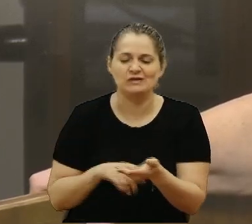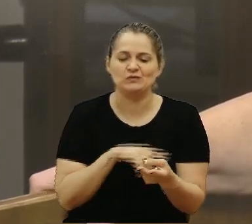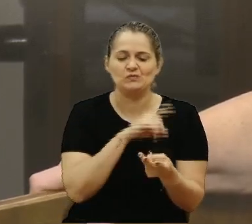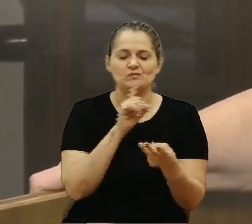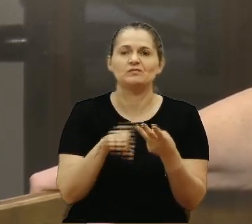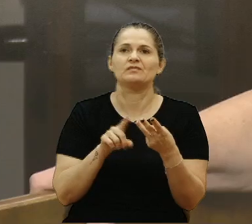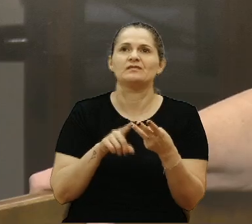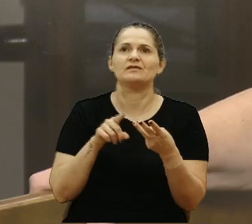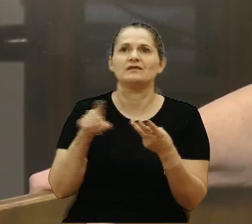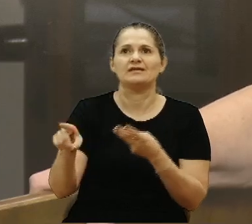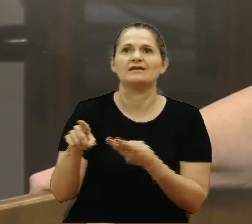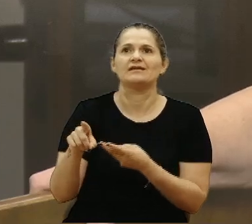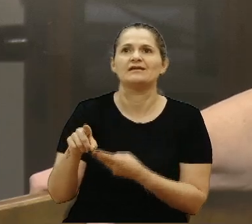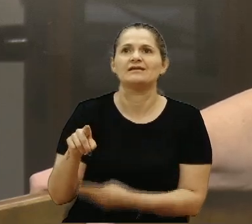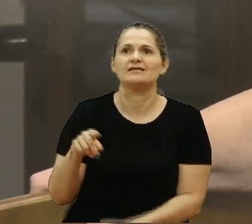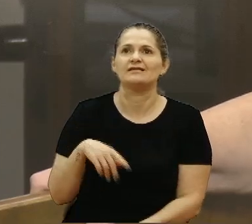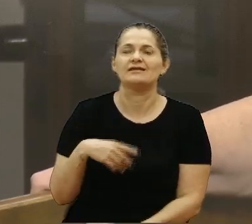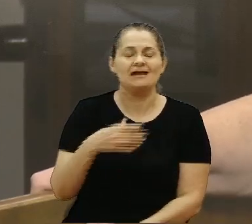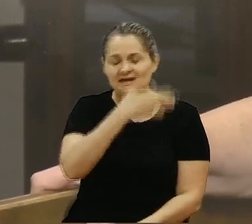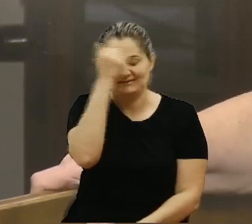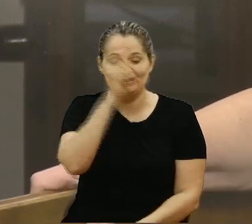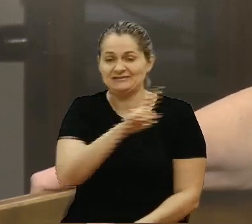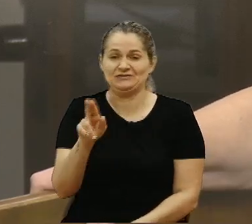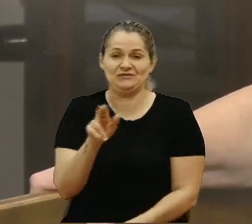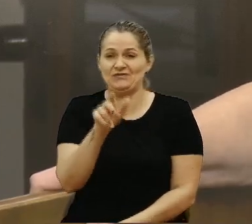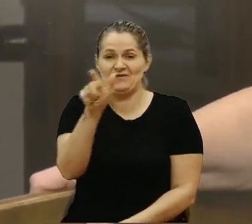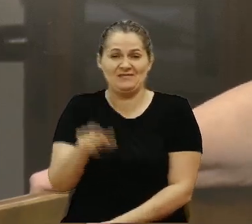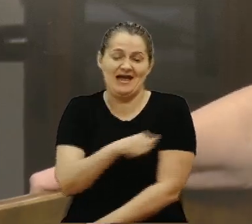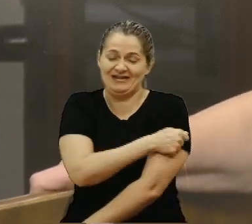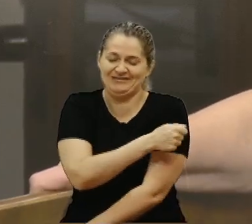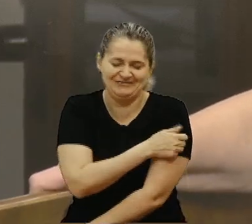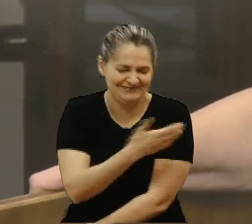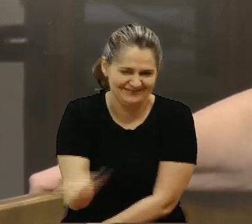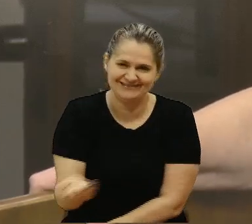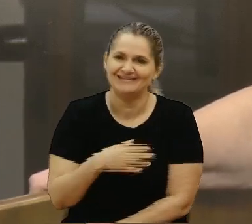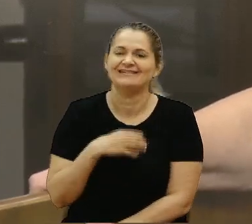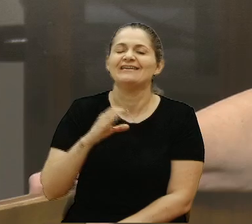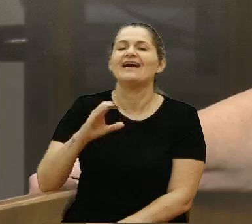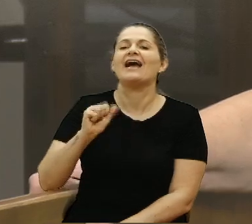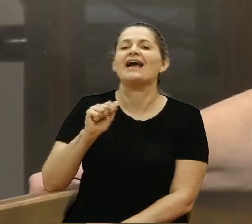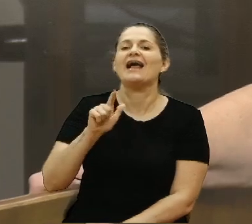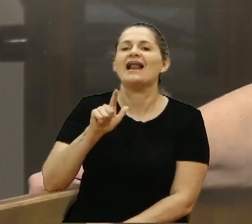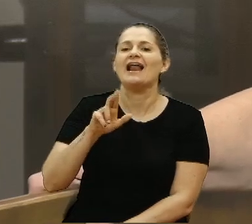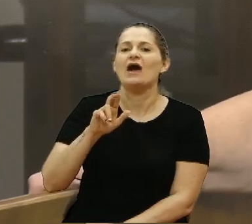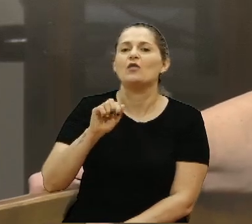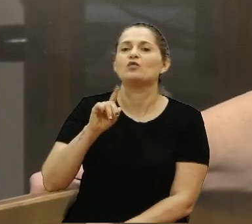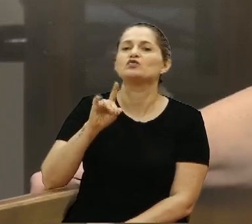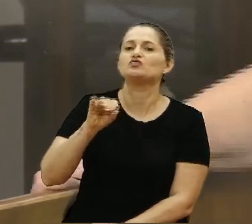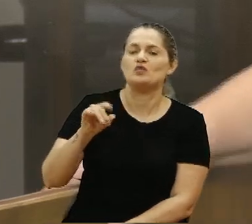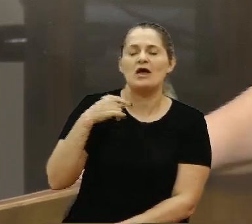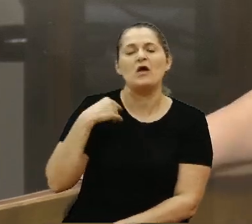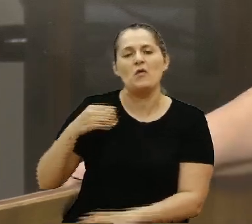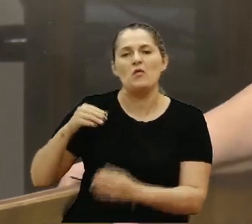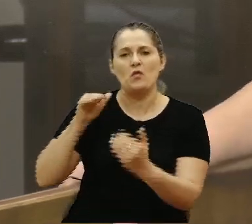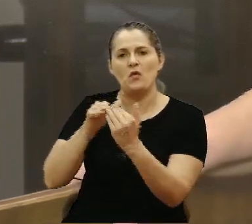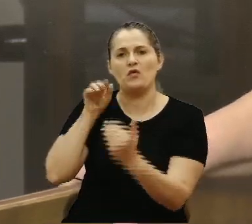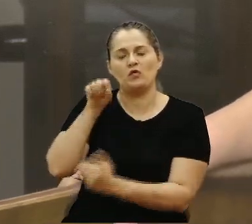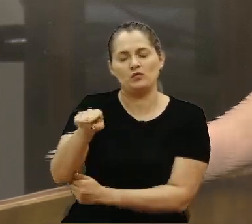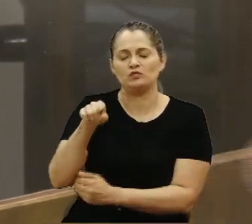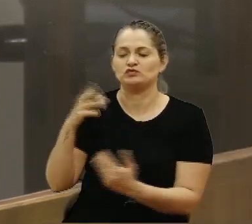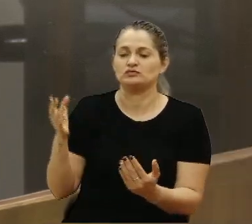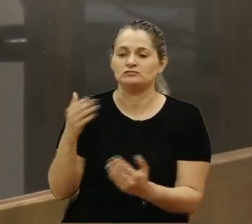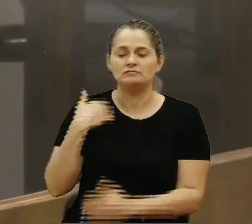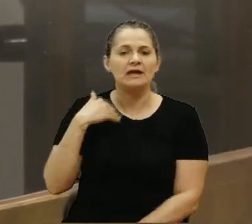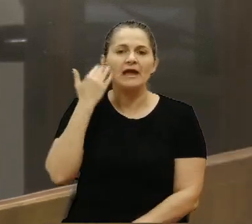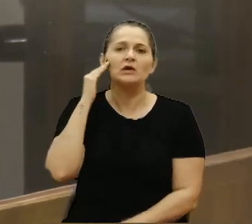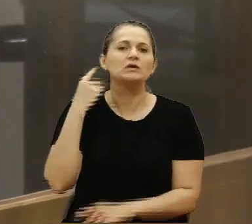Cláudio Rivaldi, professor é assim, esquece o nome dos alunos. Cláudio Rivaldi, eu concordo contigo, já disse para o secretário, eu não entendo por que,